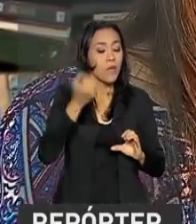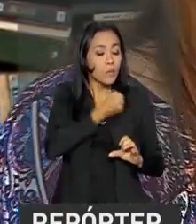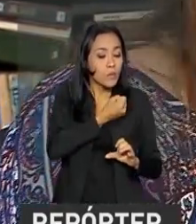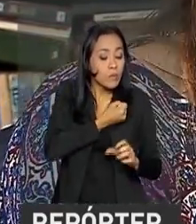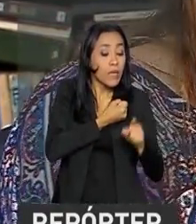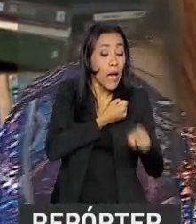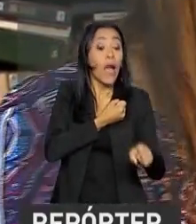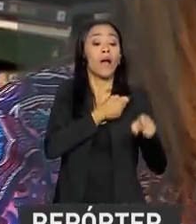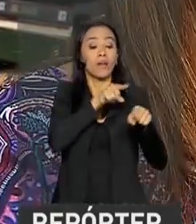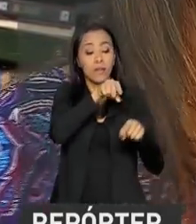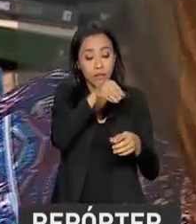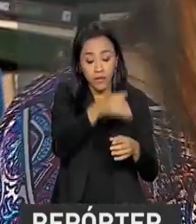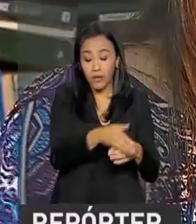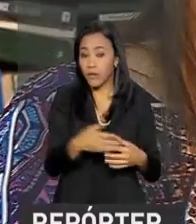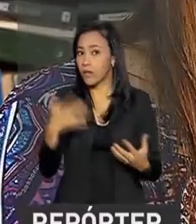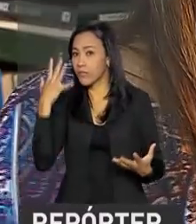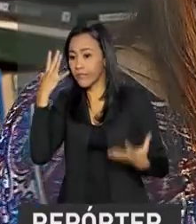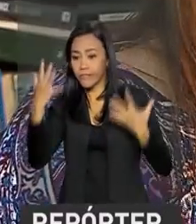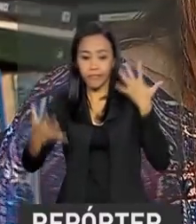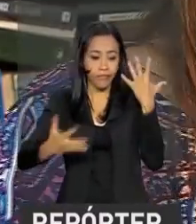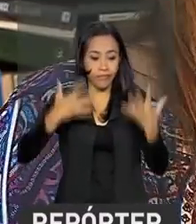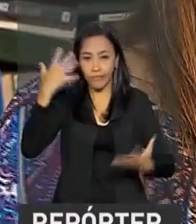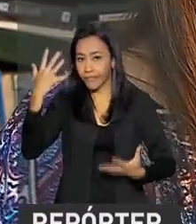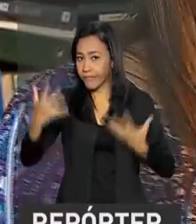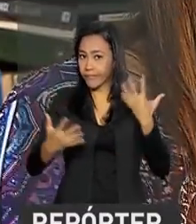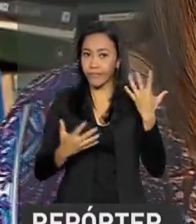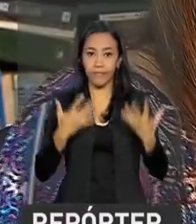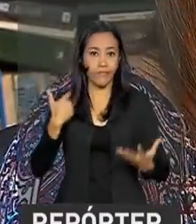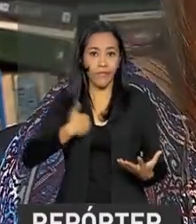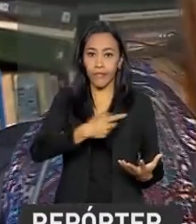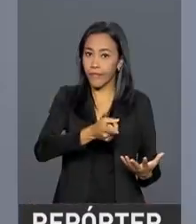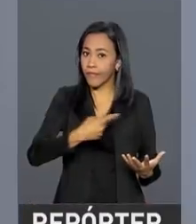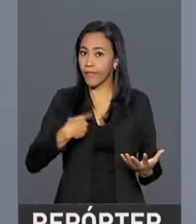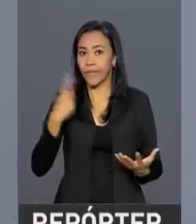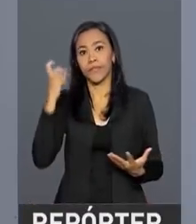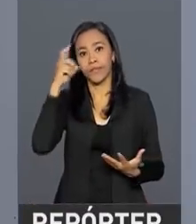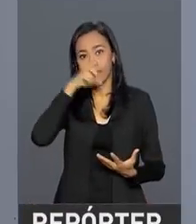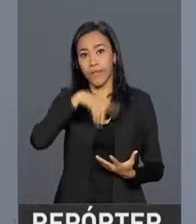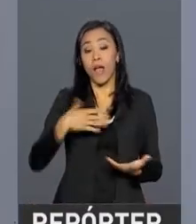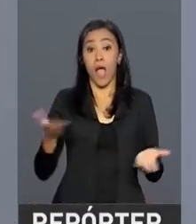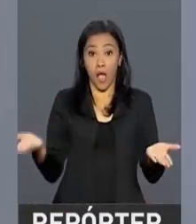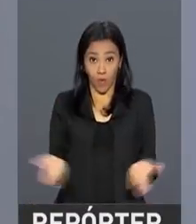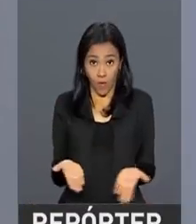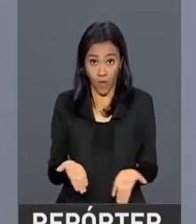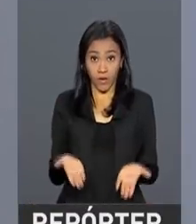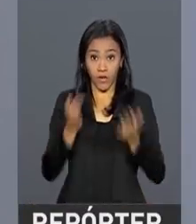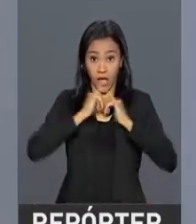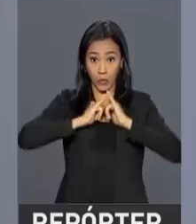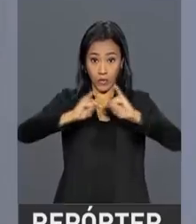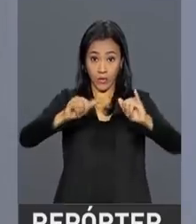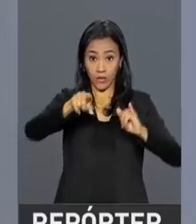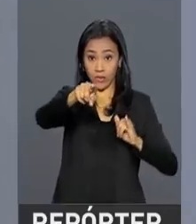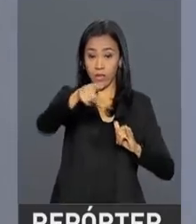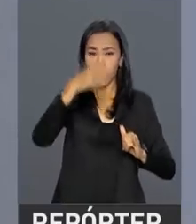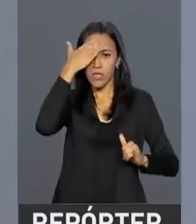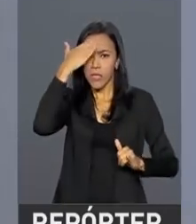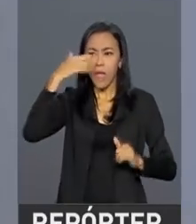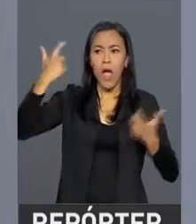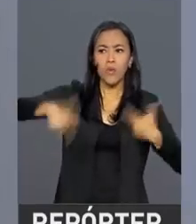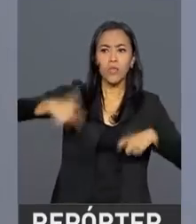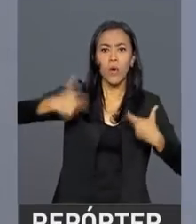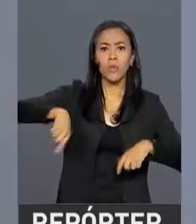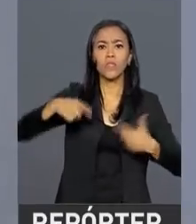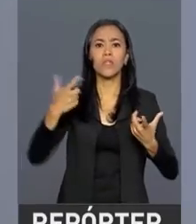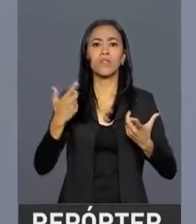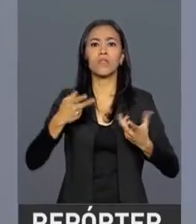verificar vou lá então você tem que ficar ele voltando né a partir de agora rastrear uma encomenda não vai ser mais